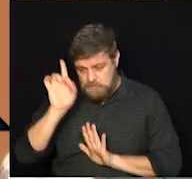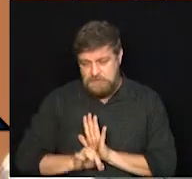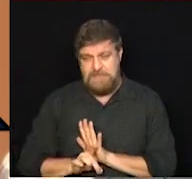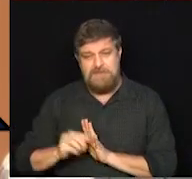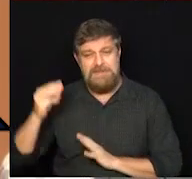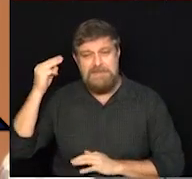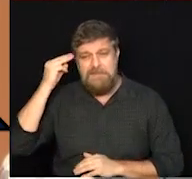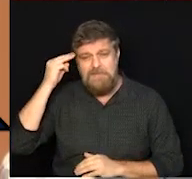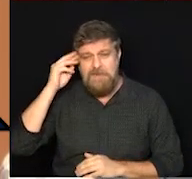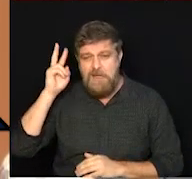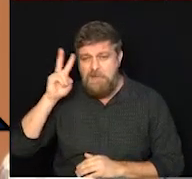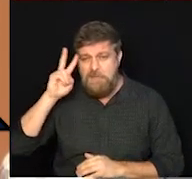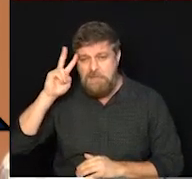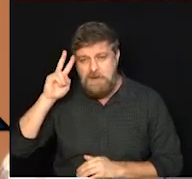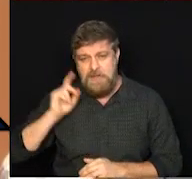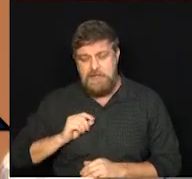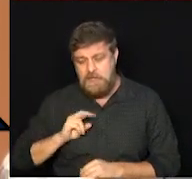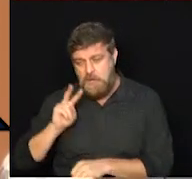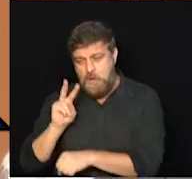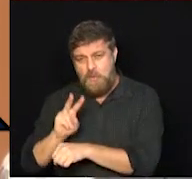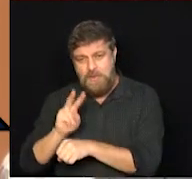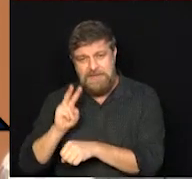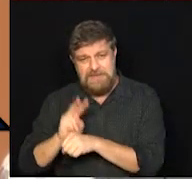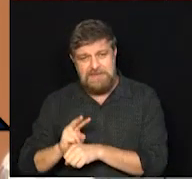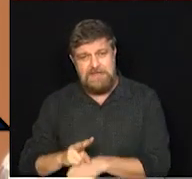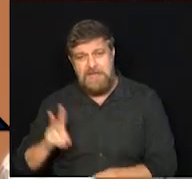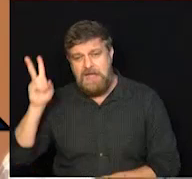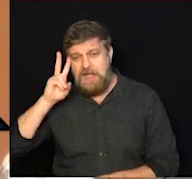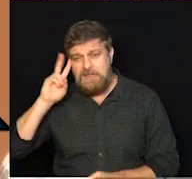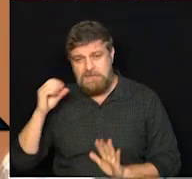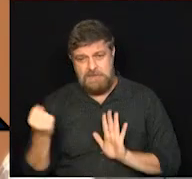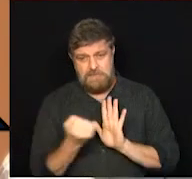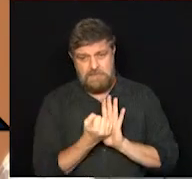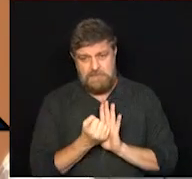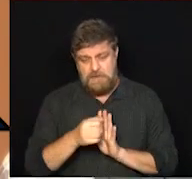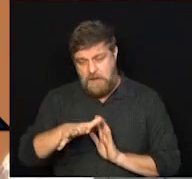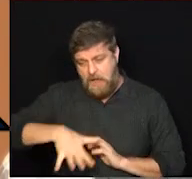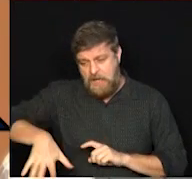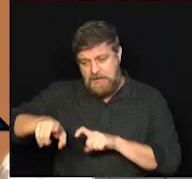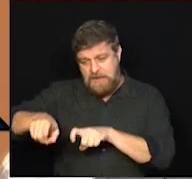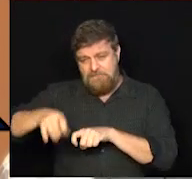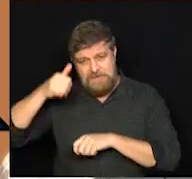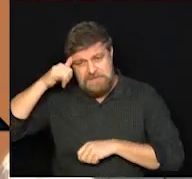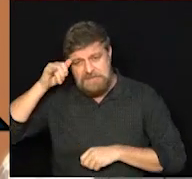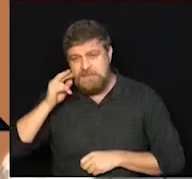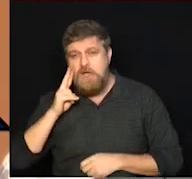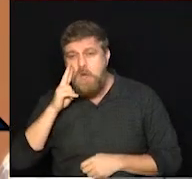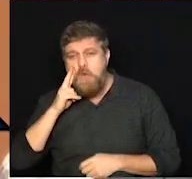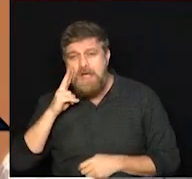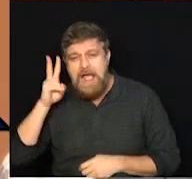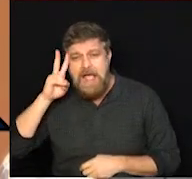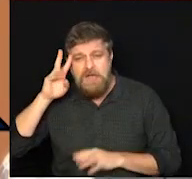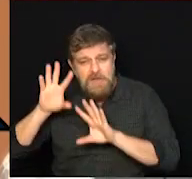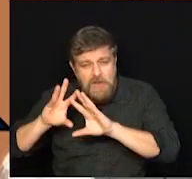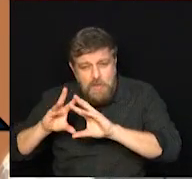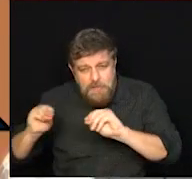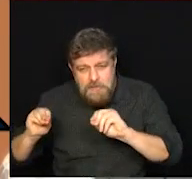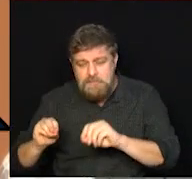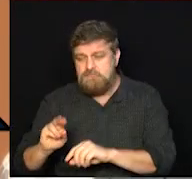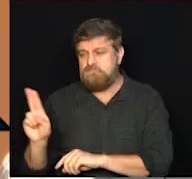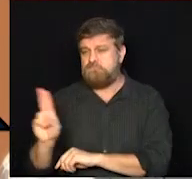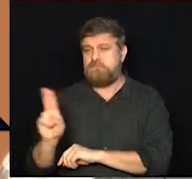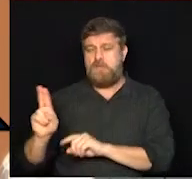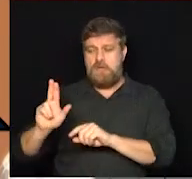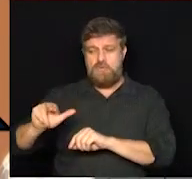à preservação do patrimônio cultural Oi tá fazendo Roseira não deixa isso para ser apagada nem